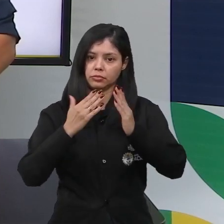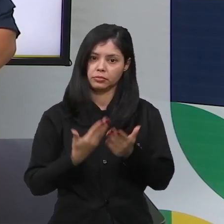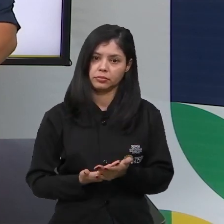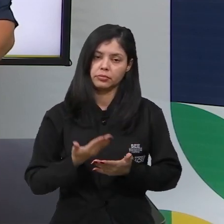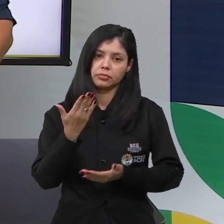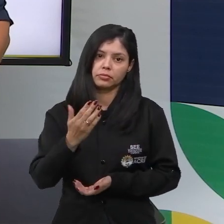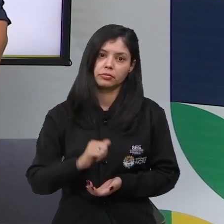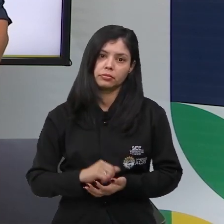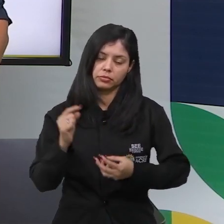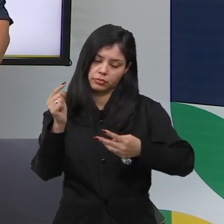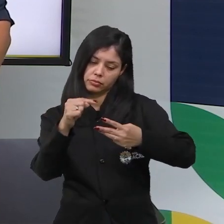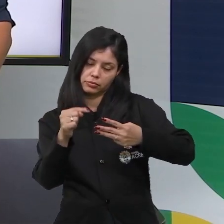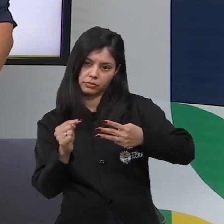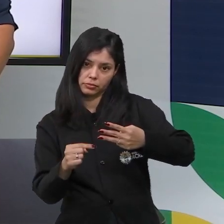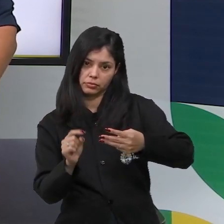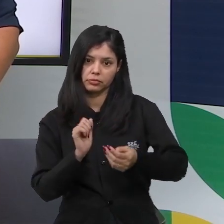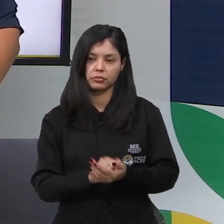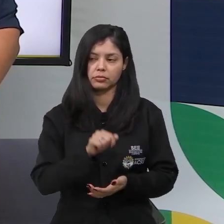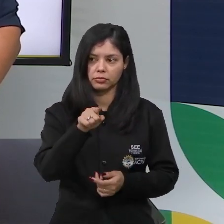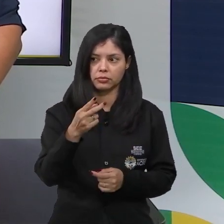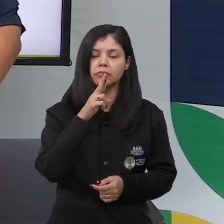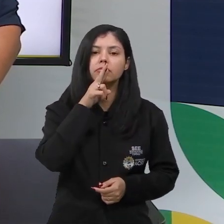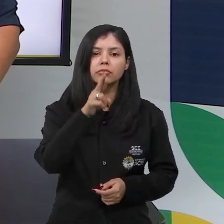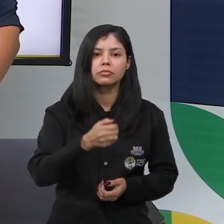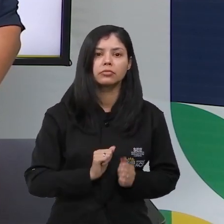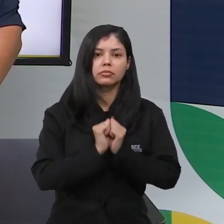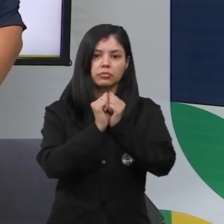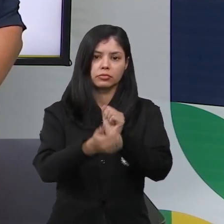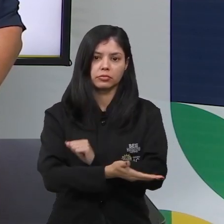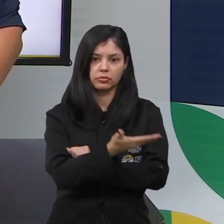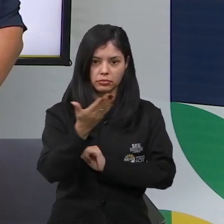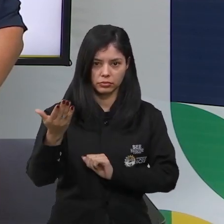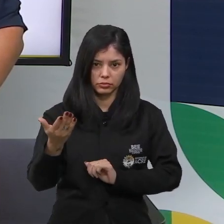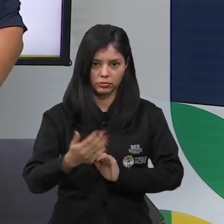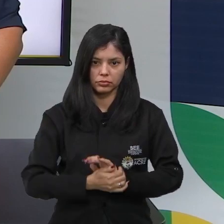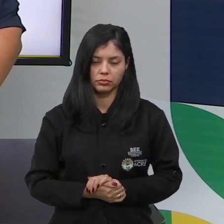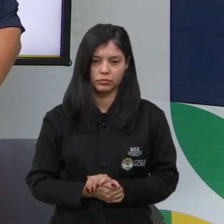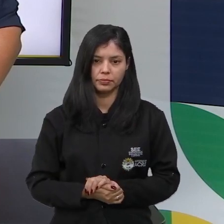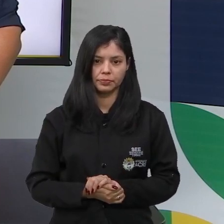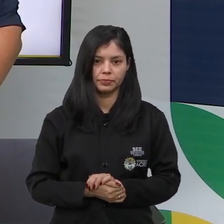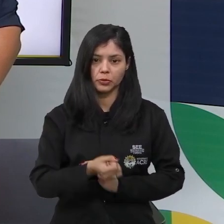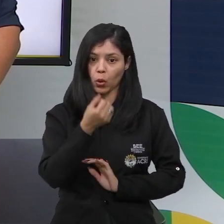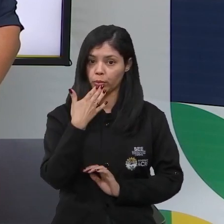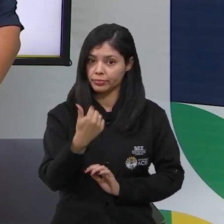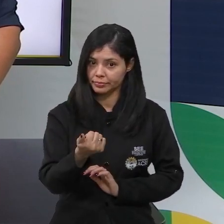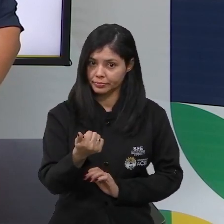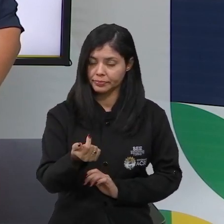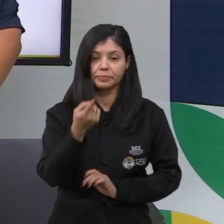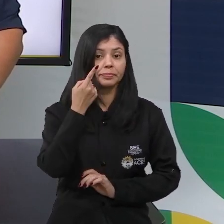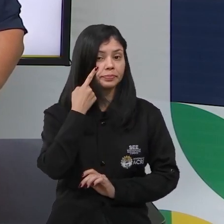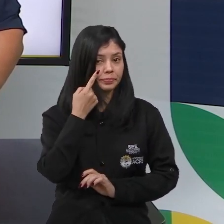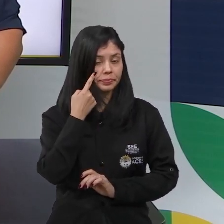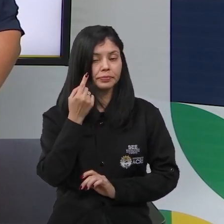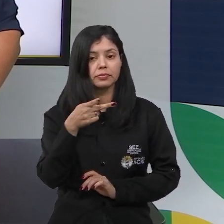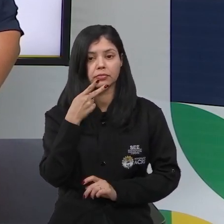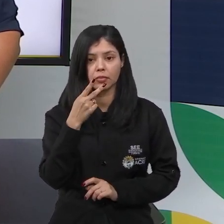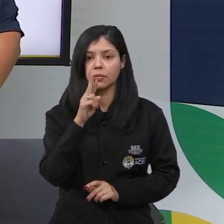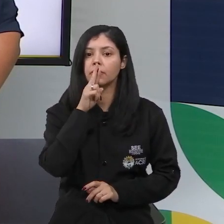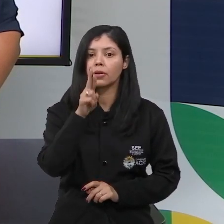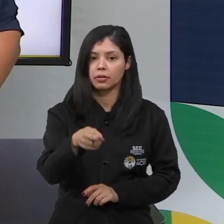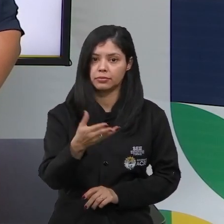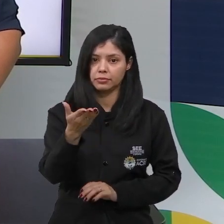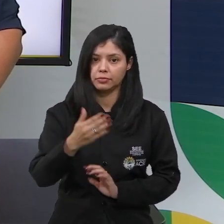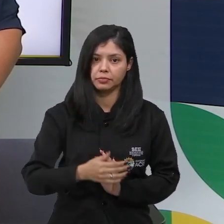vocês, tem 3 questões que eu quero resolver junto com vocês, tá bom? Eu quero ouvir vocês falando a resposta